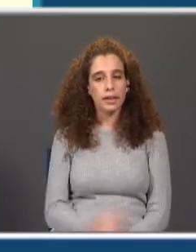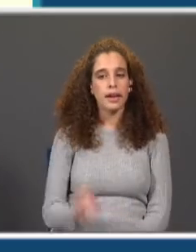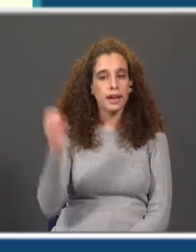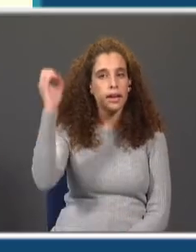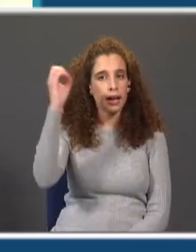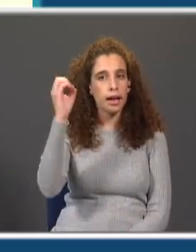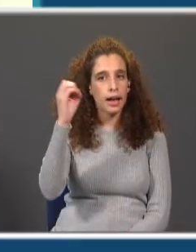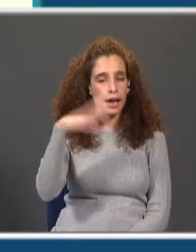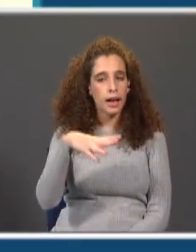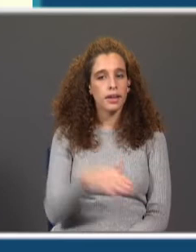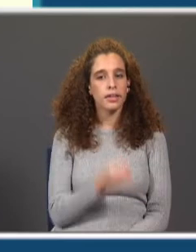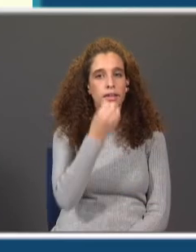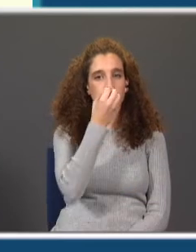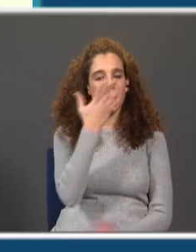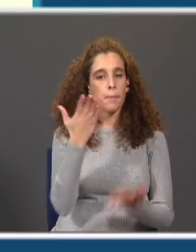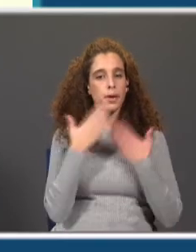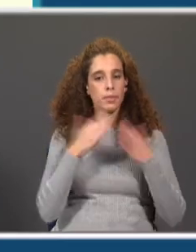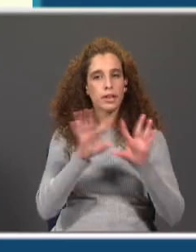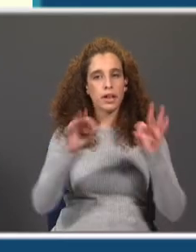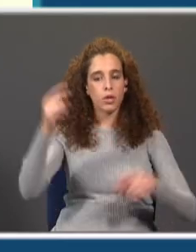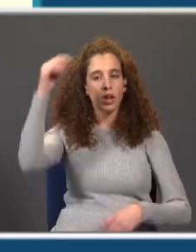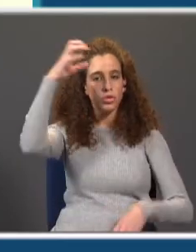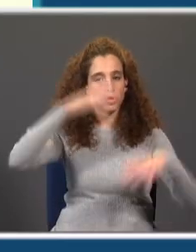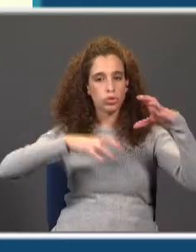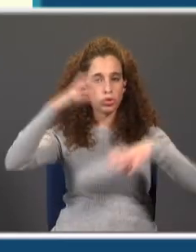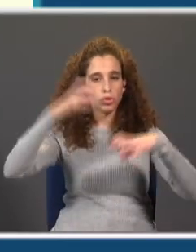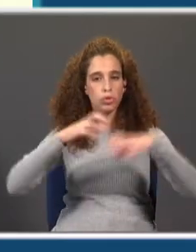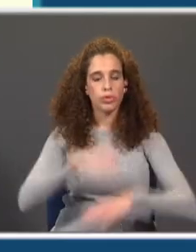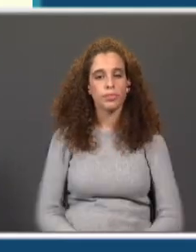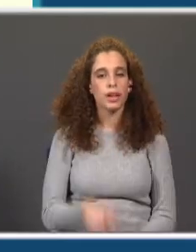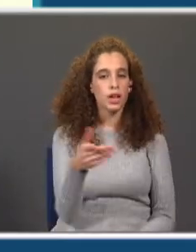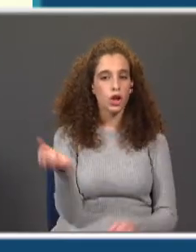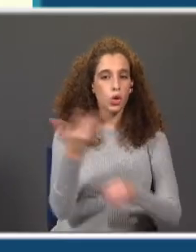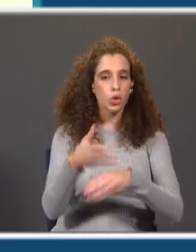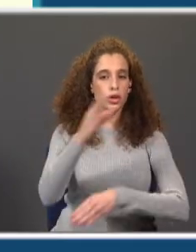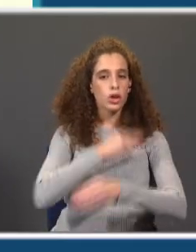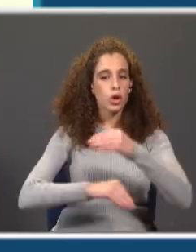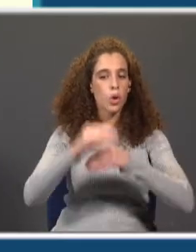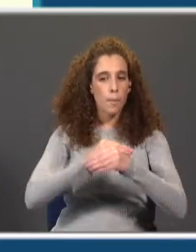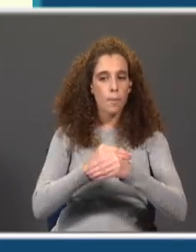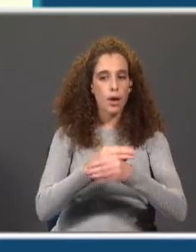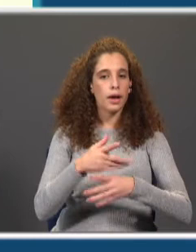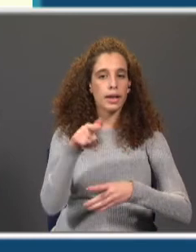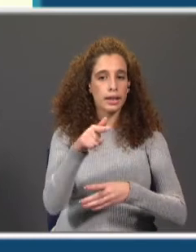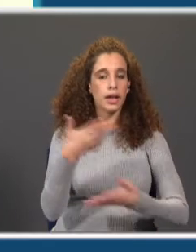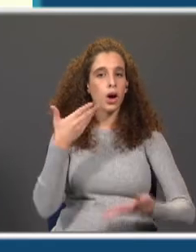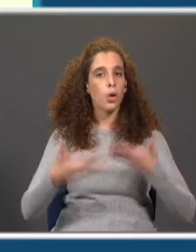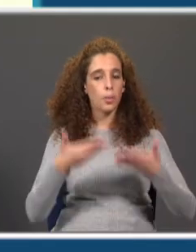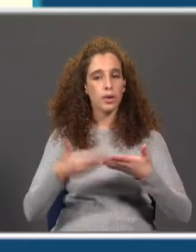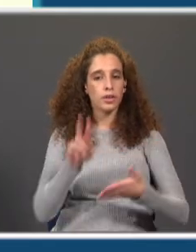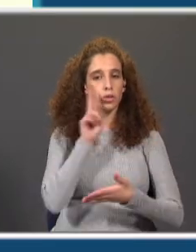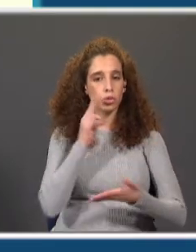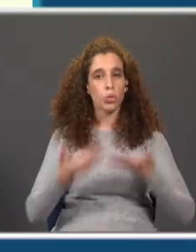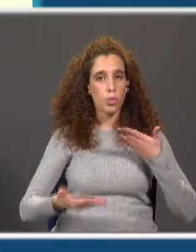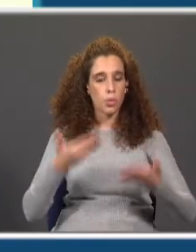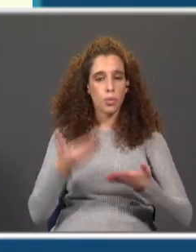chuva. E avançamos, não vamos passar, temos aqui mais uma comparação. A acácia resistia como um mastro furando